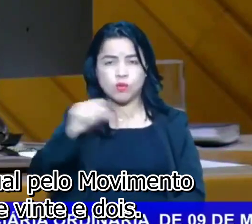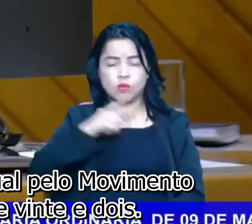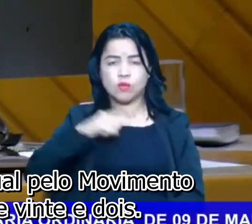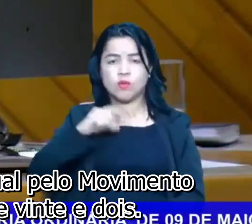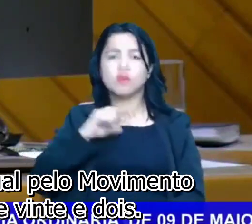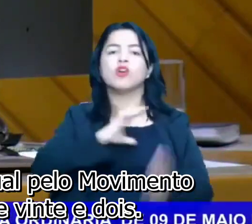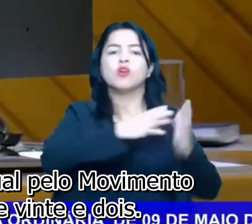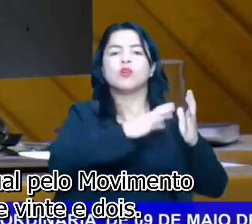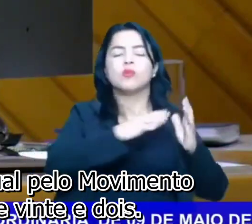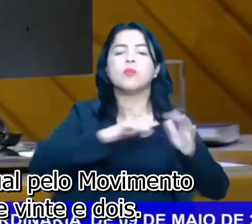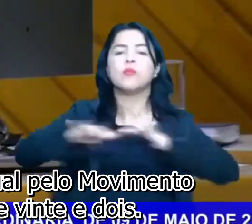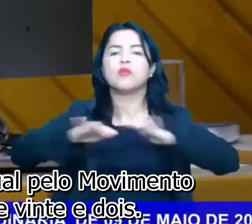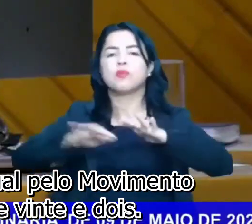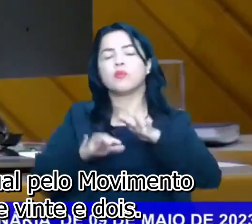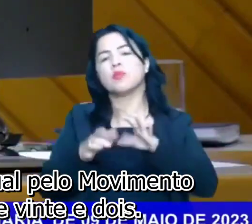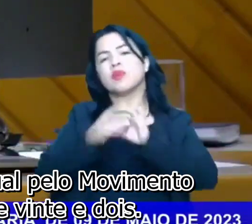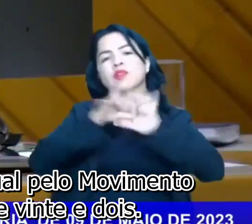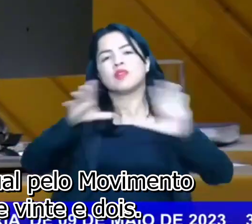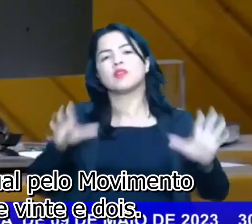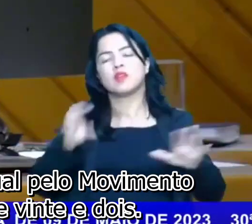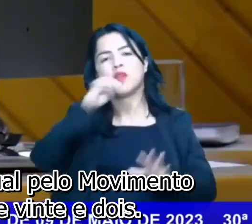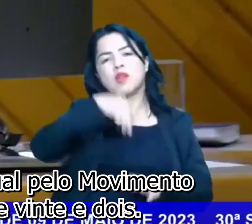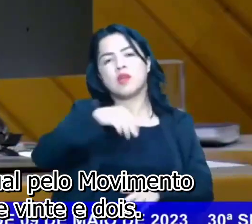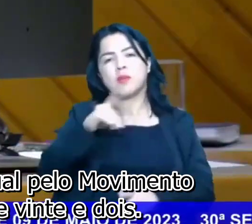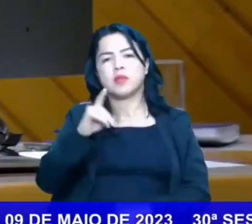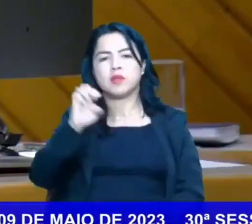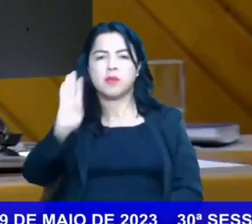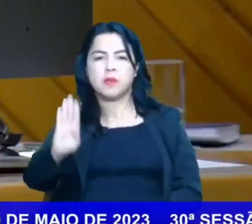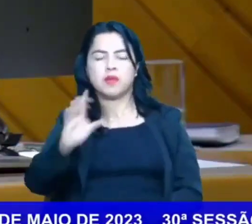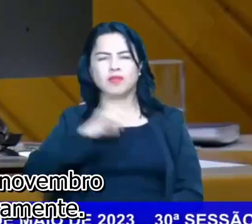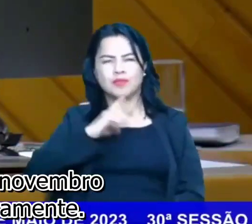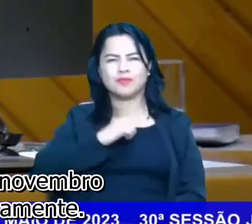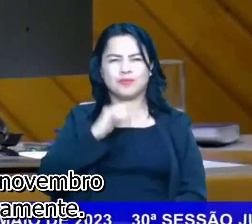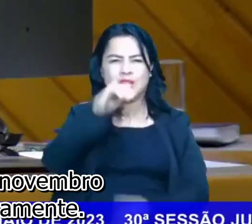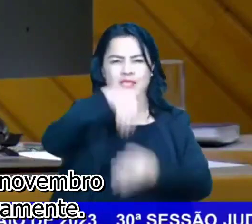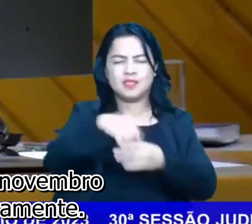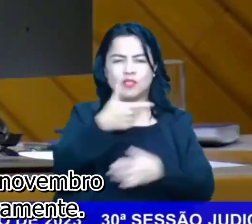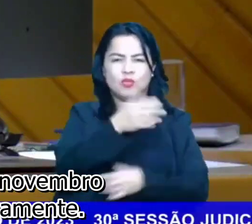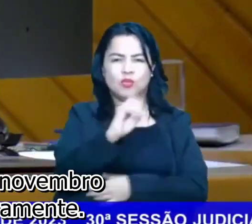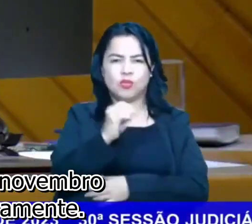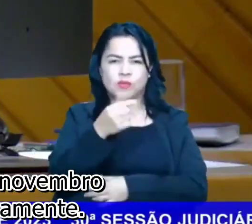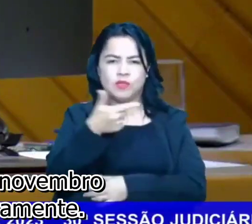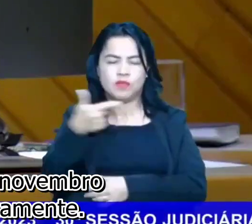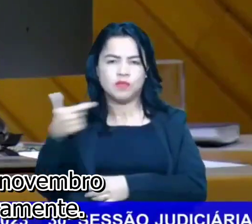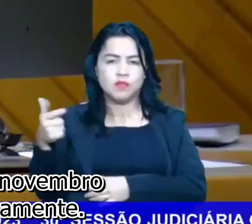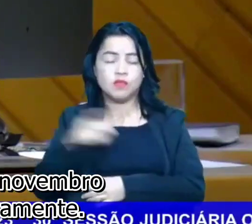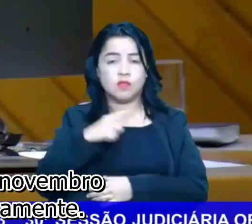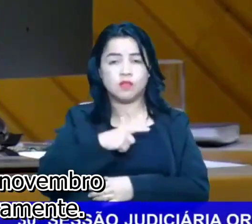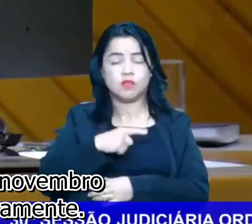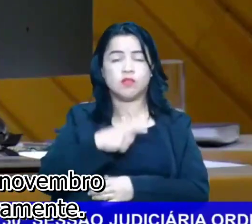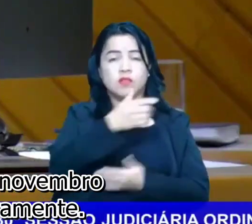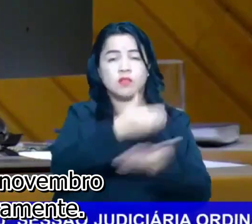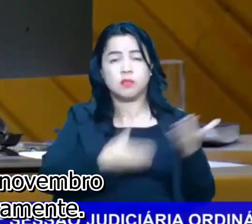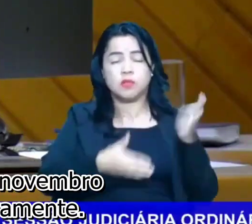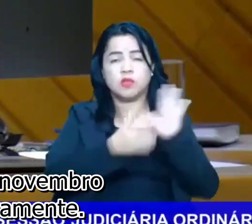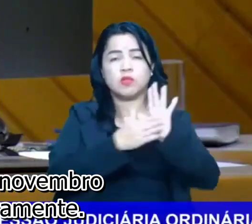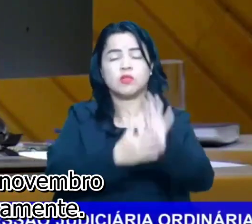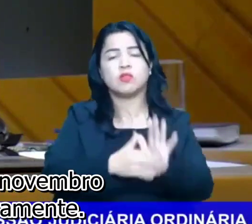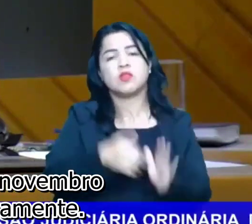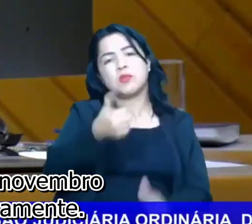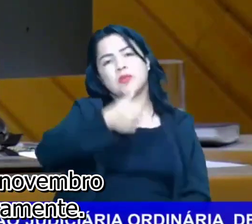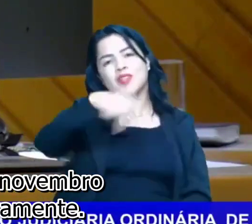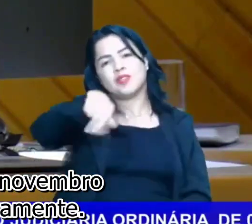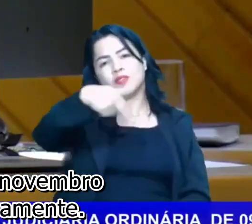Movimento Democrático Brasileiro, MDB, nas eleições 2022. As contas foram apresentadas em 1º de novembro de